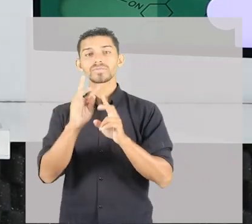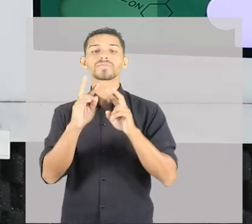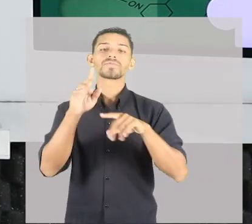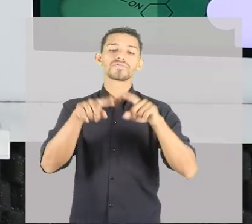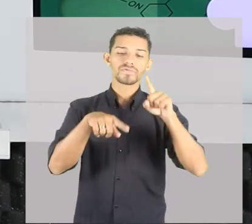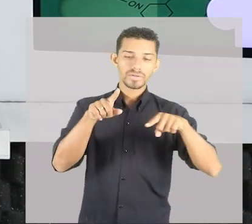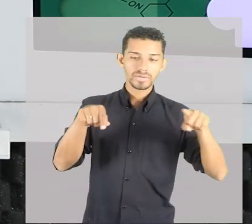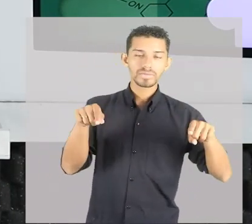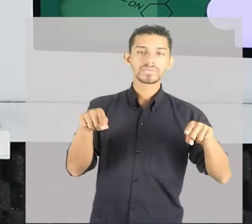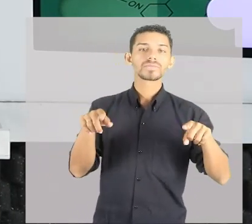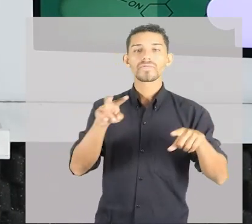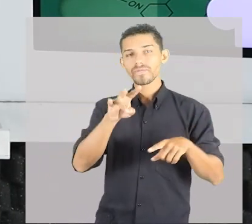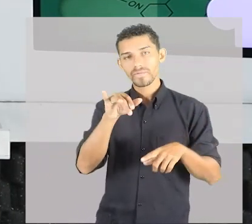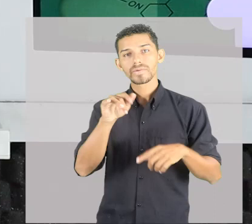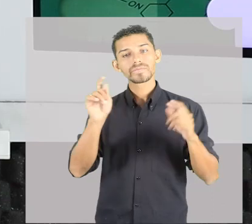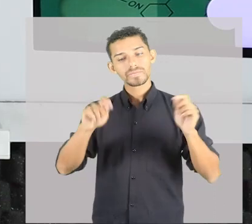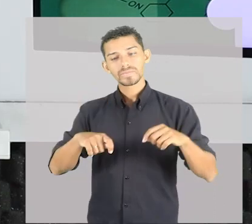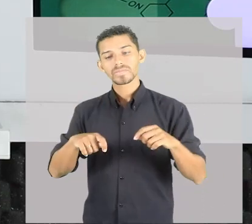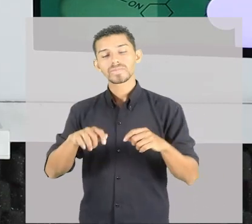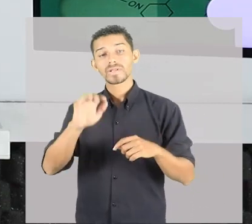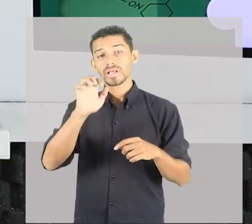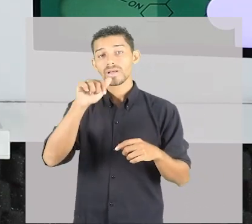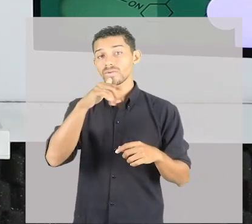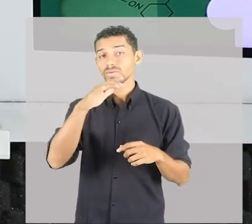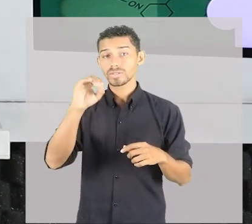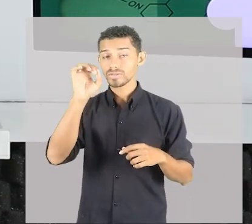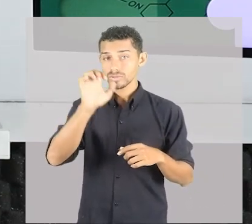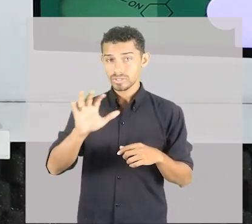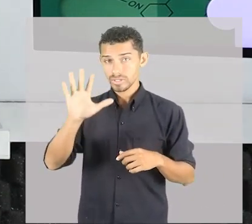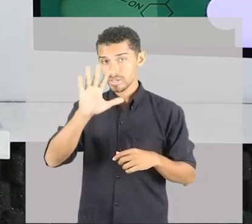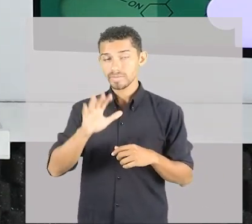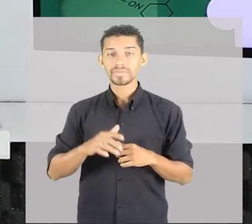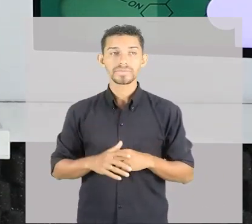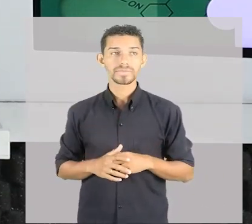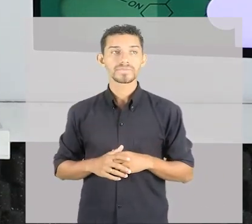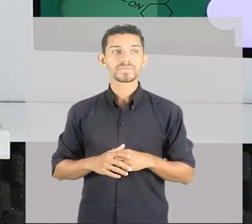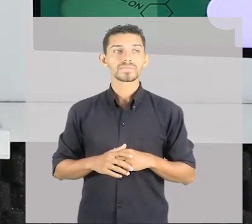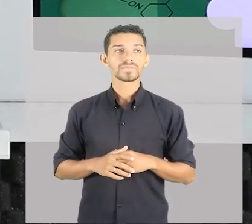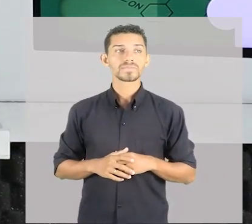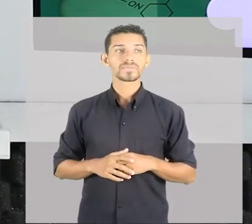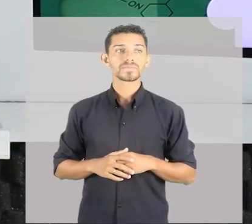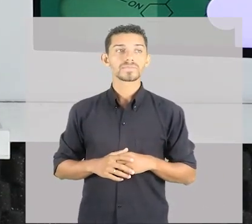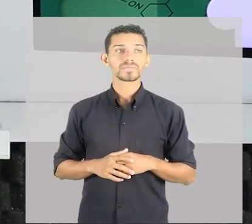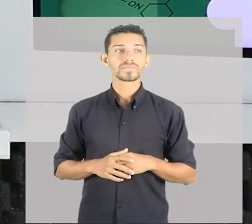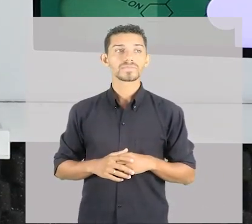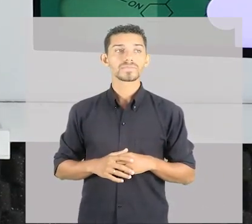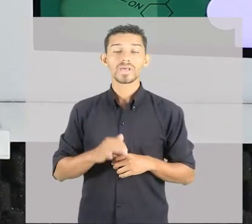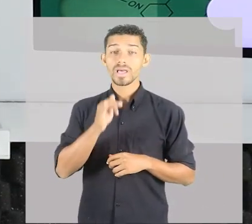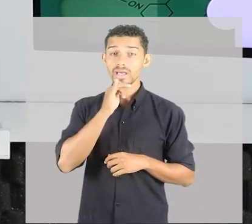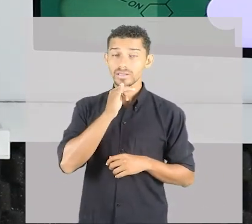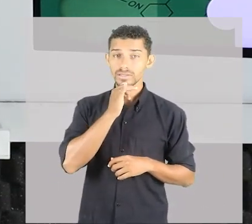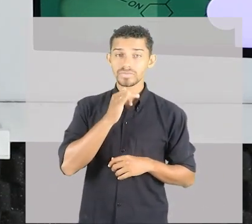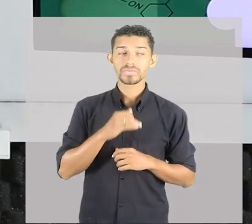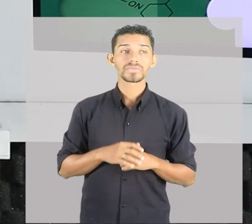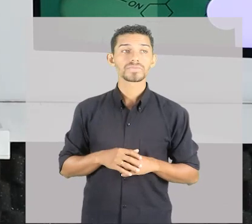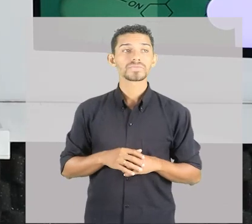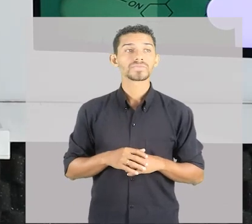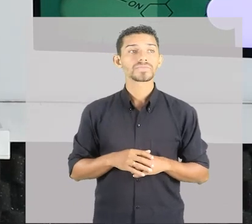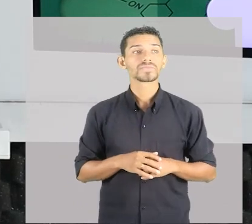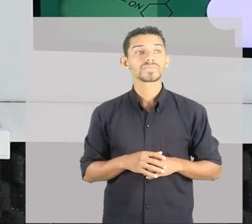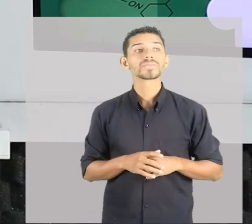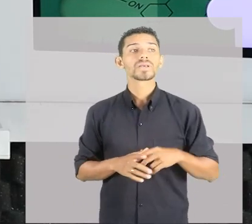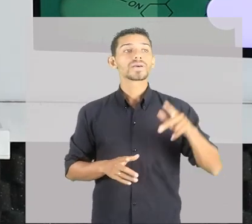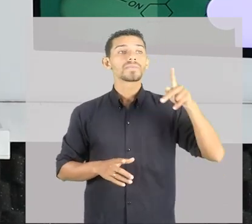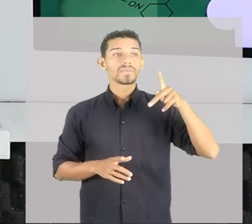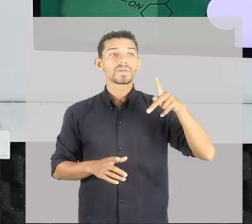você vai mexer com a equação geral dos gases tá é quando varia tudo então por exemplo aqui eu tenho pressão